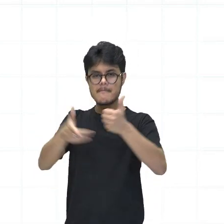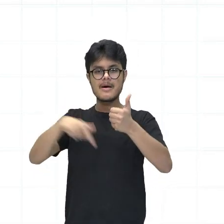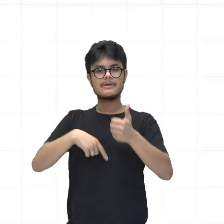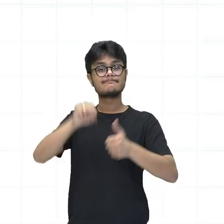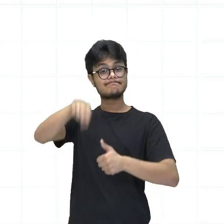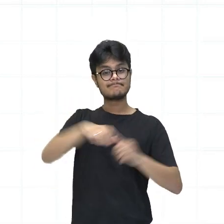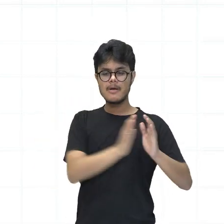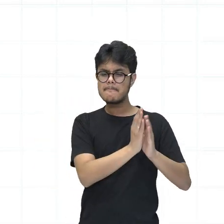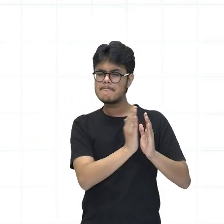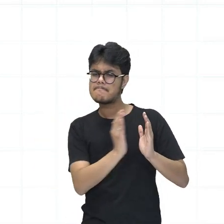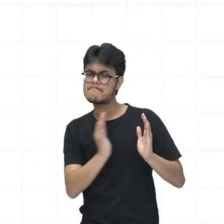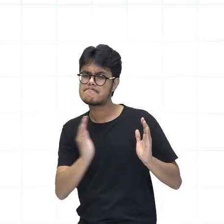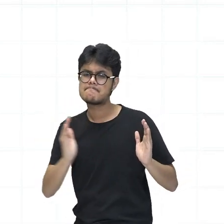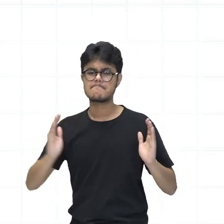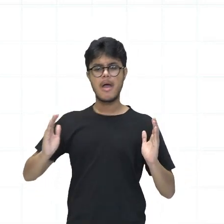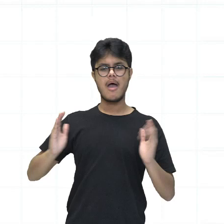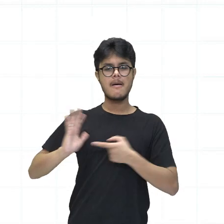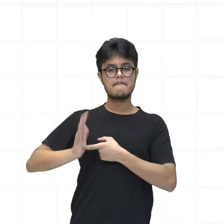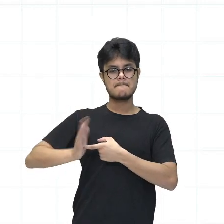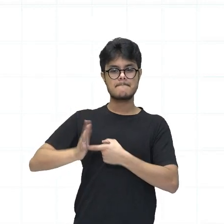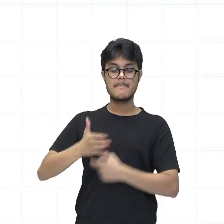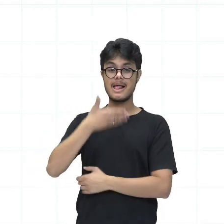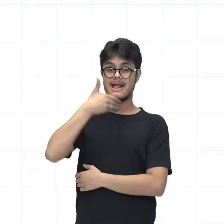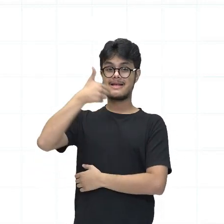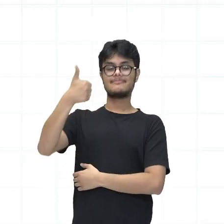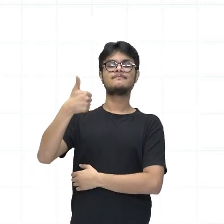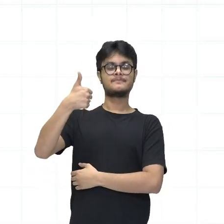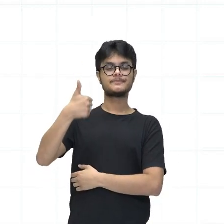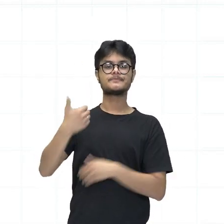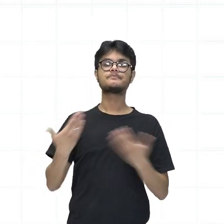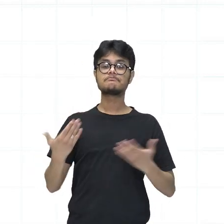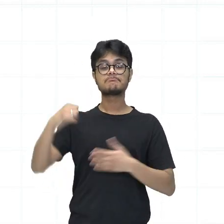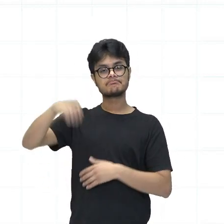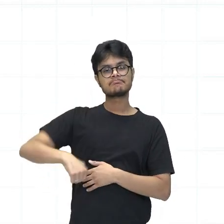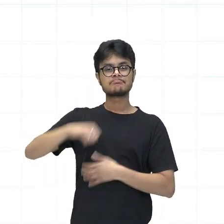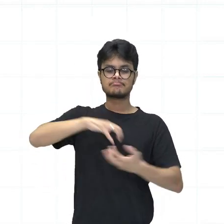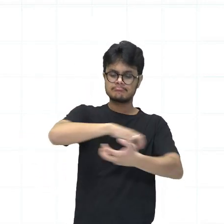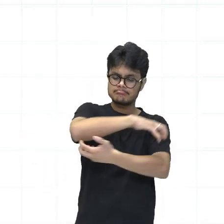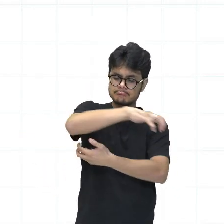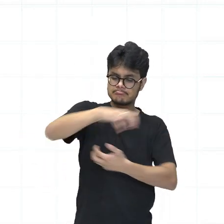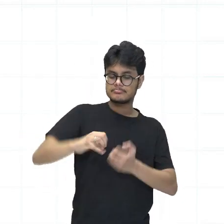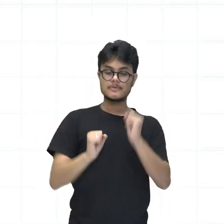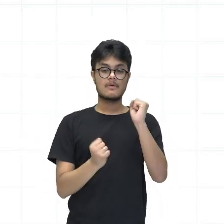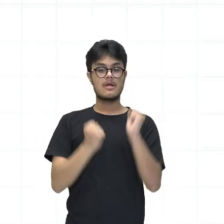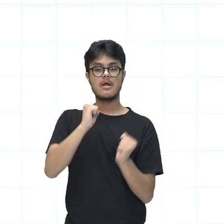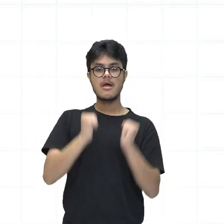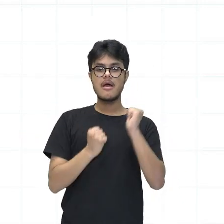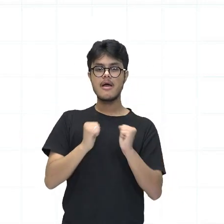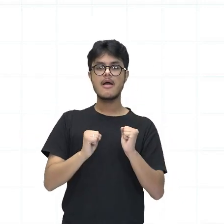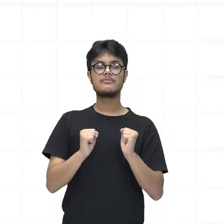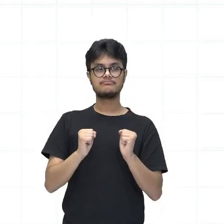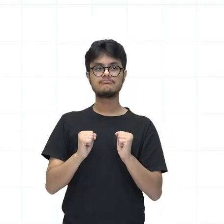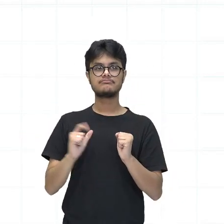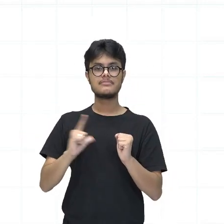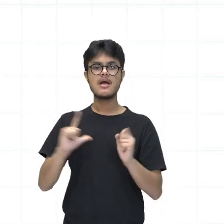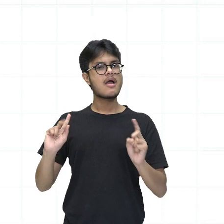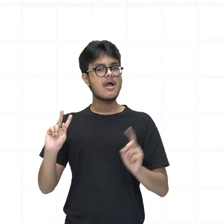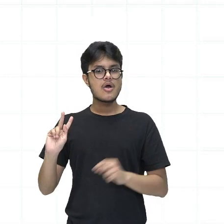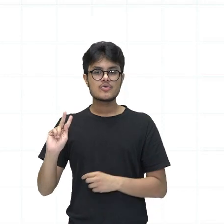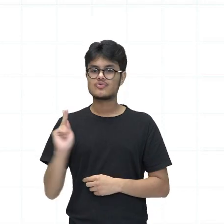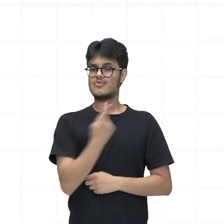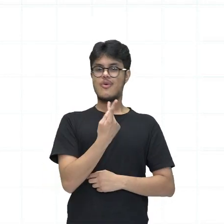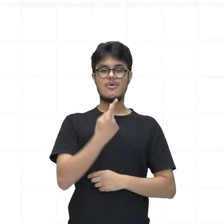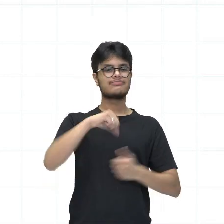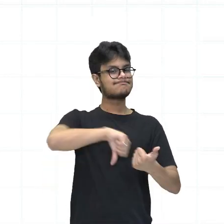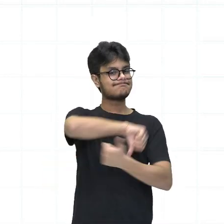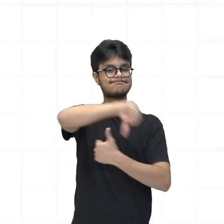escala. E isso fez com que todo o processo de revolução industrial, com base nas máquinas térmicas,